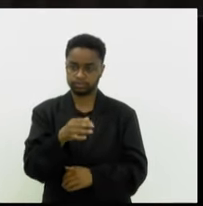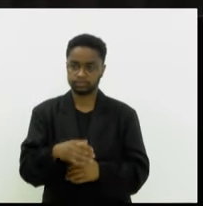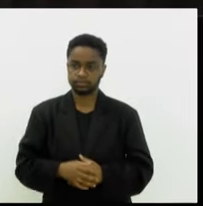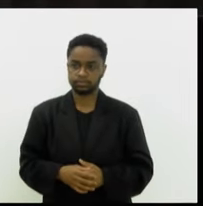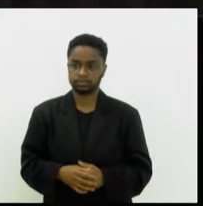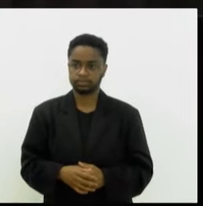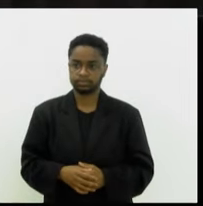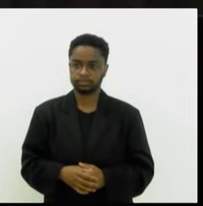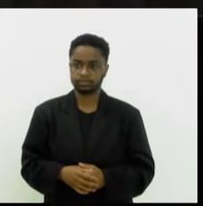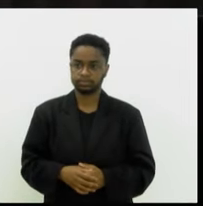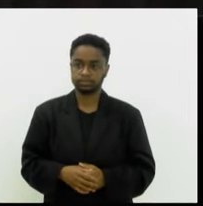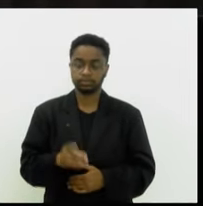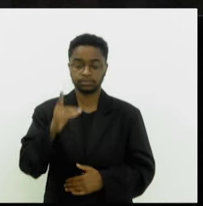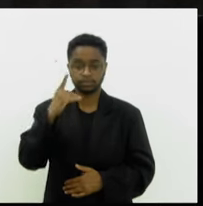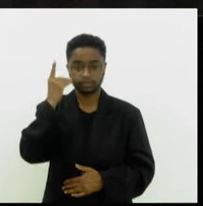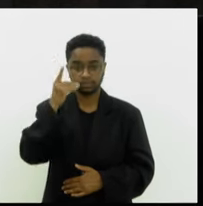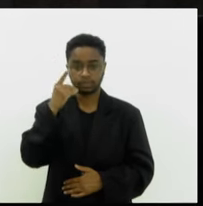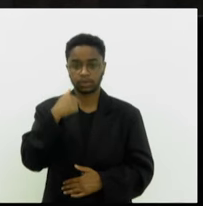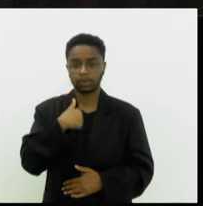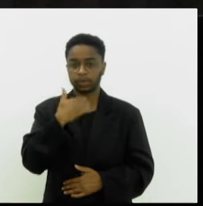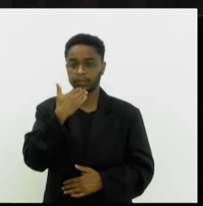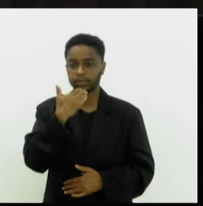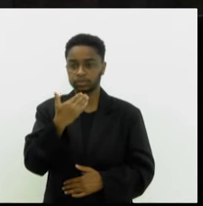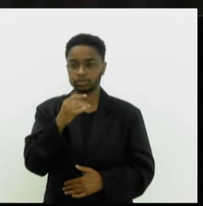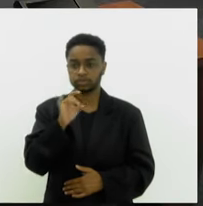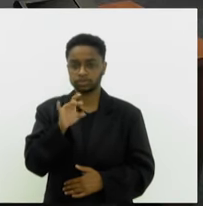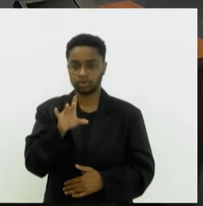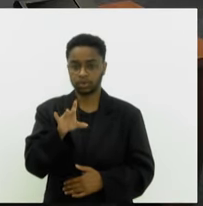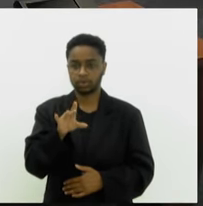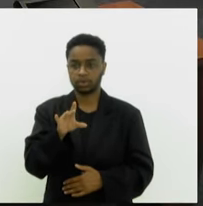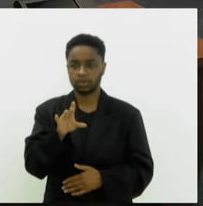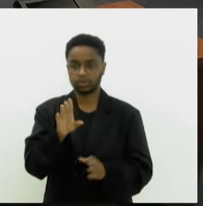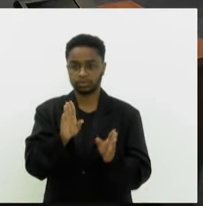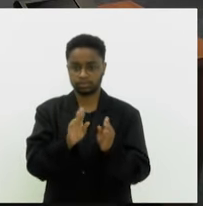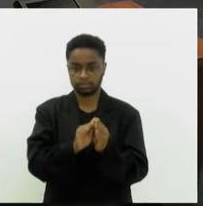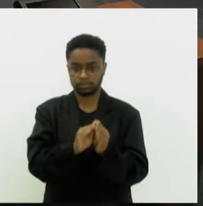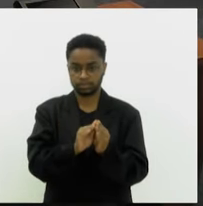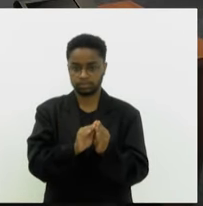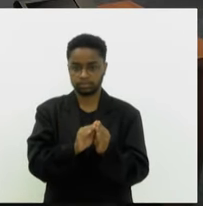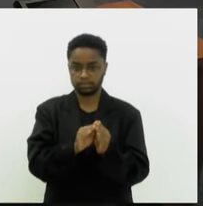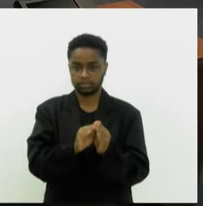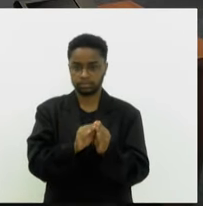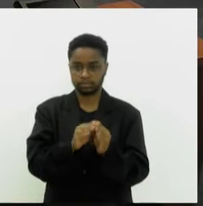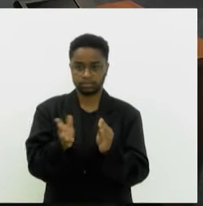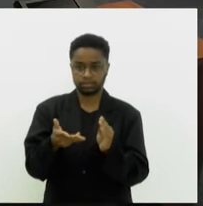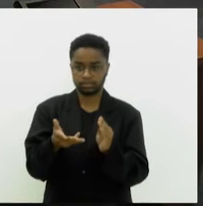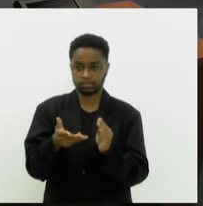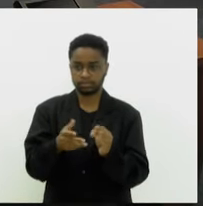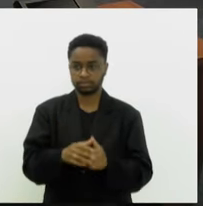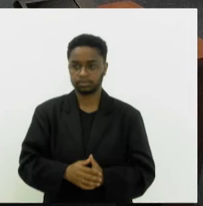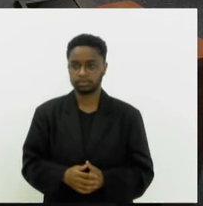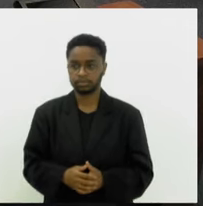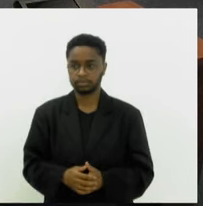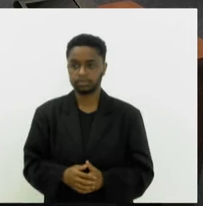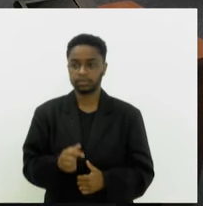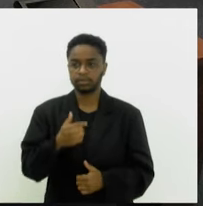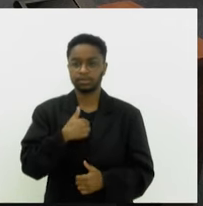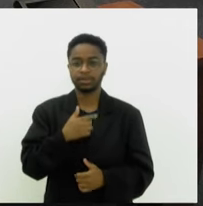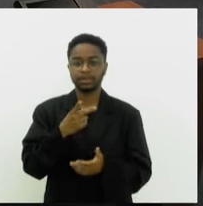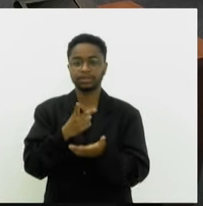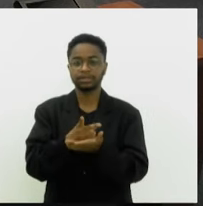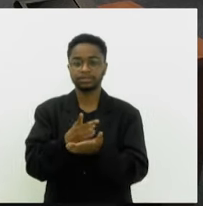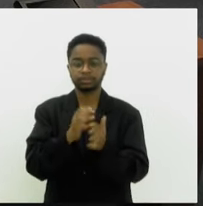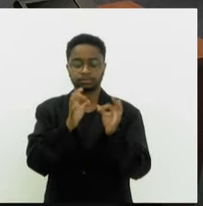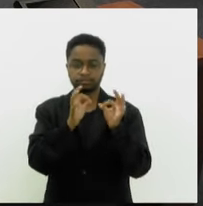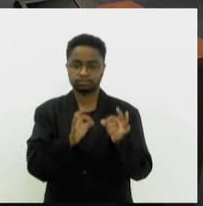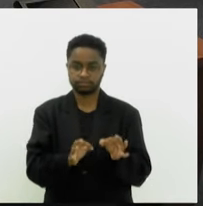minha deputado gente, Malafaia, eu vou pedir ao já senhor que apresse um pouco a conclusão. Presidente, eu sempre fui muito